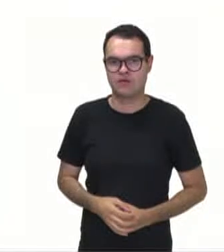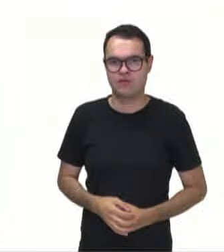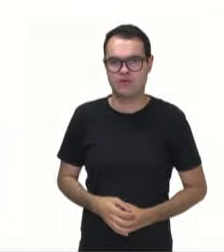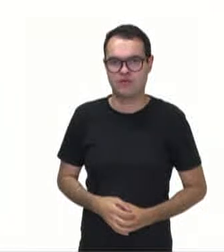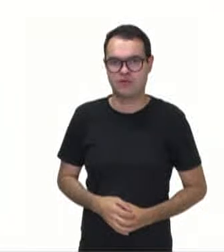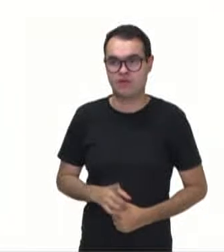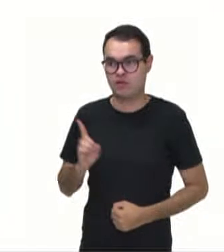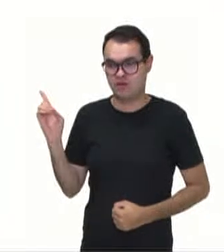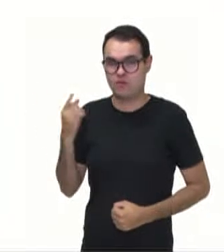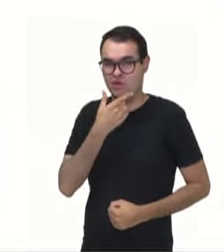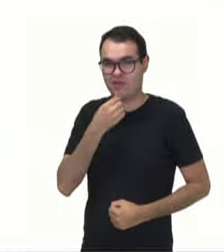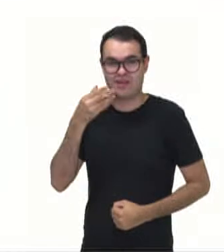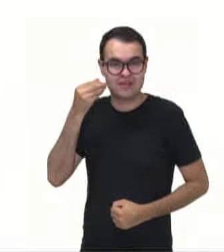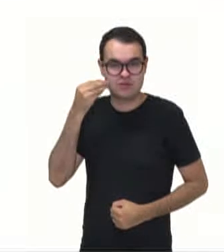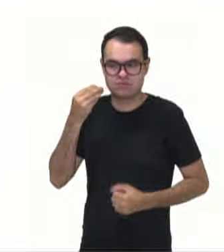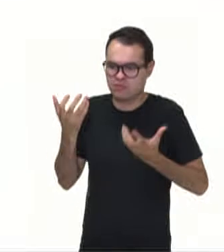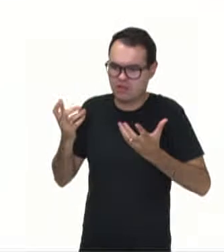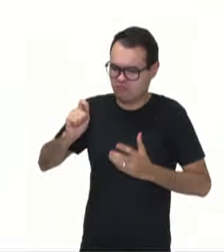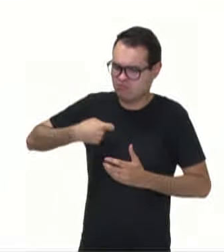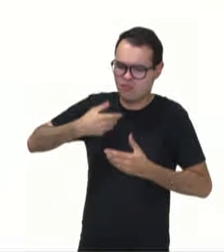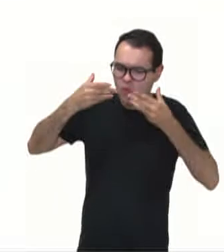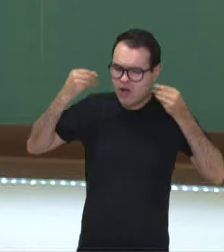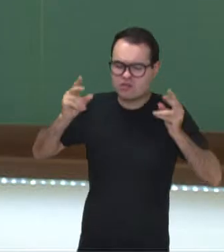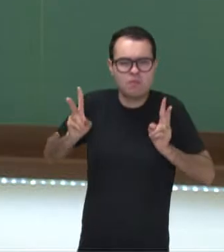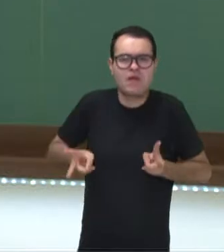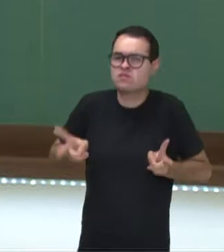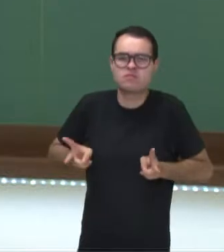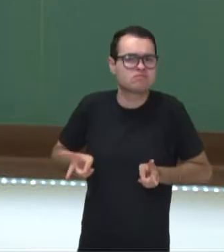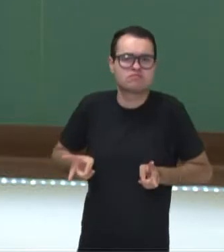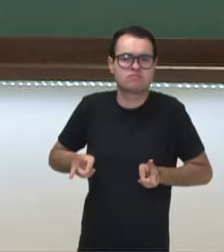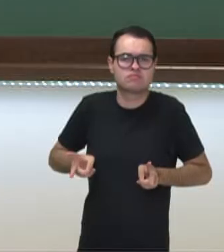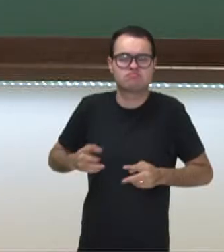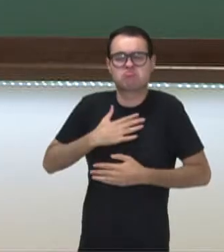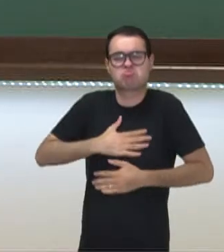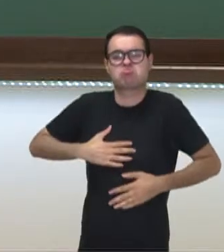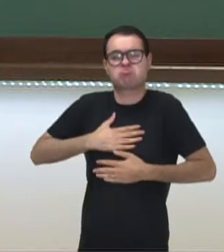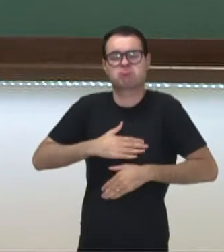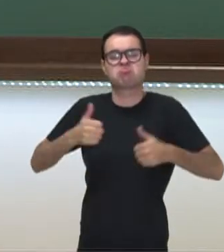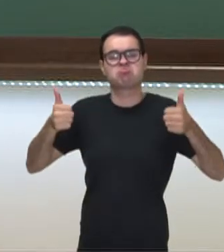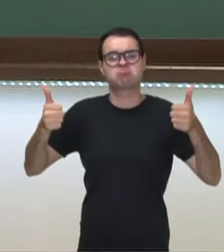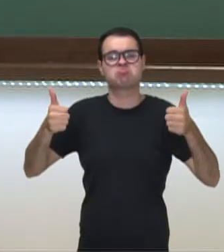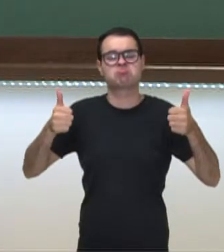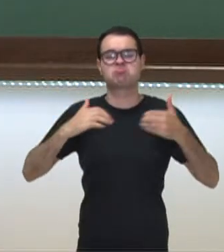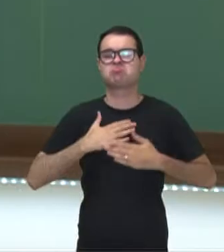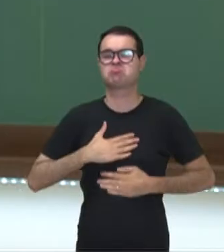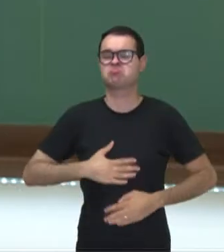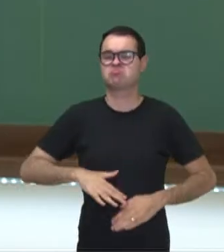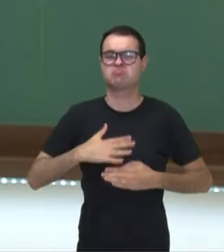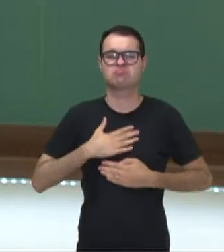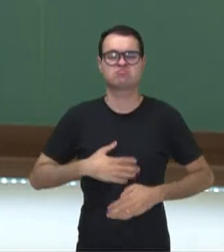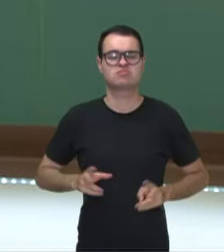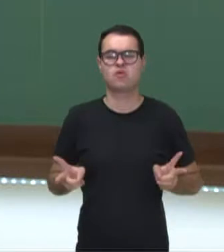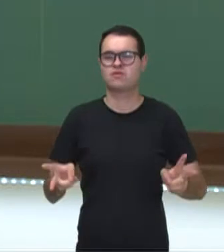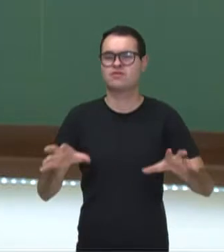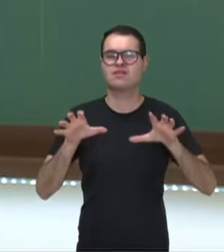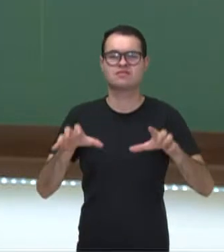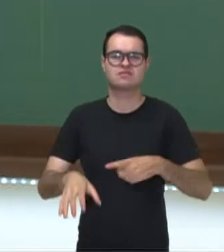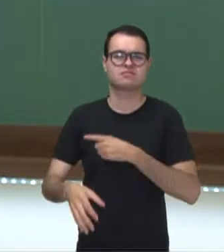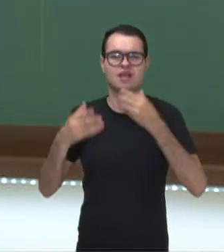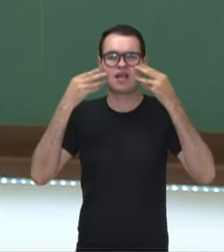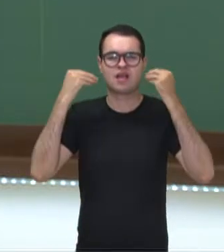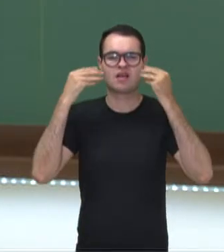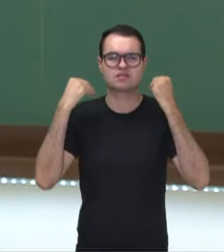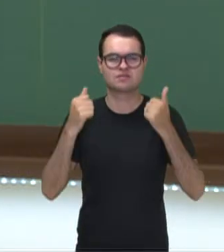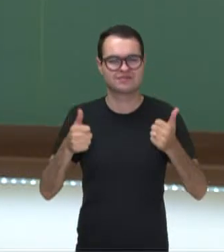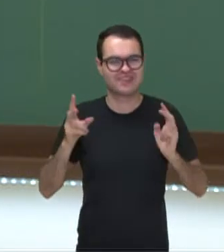Ele gostaria de ser um gato mesmo. É isso, ele estava muito tranquilo. Eu quero ser um gato e seguir assim. De